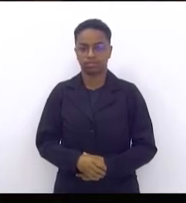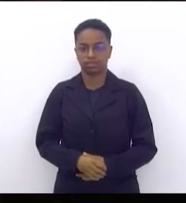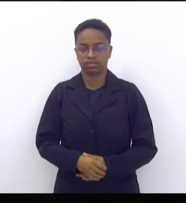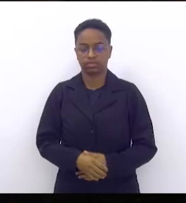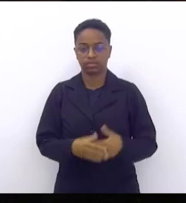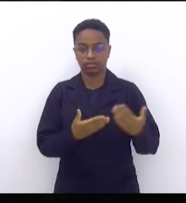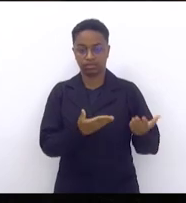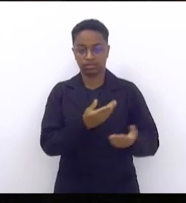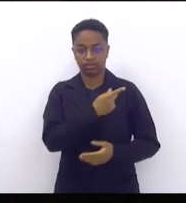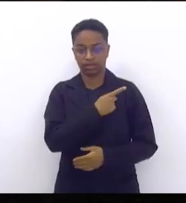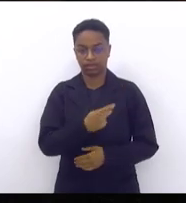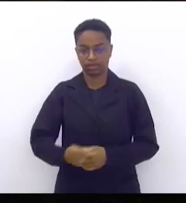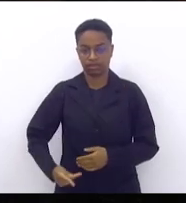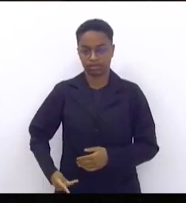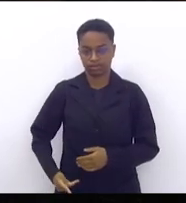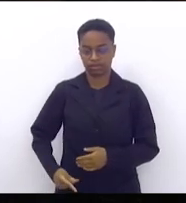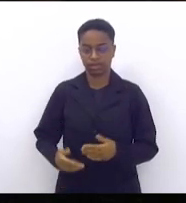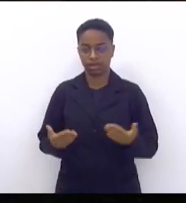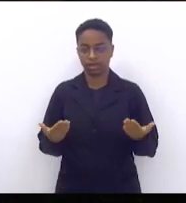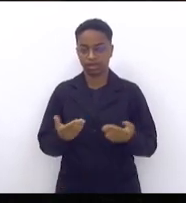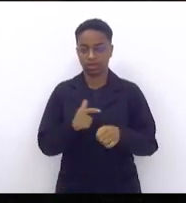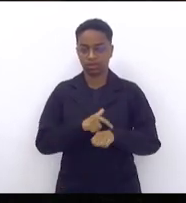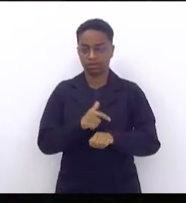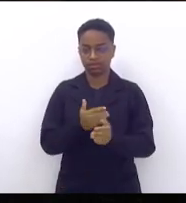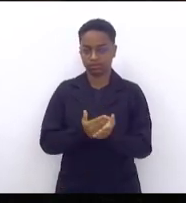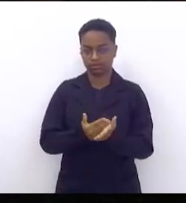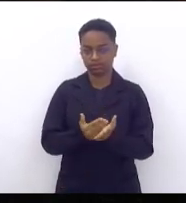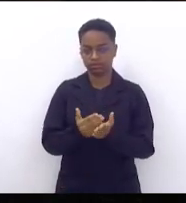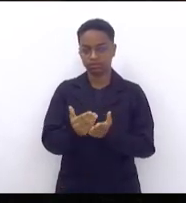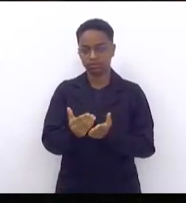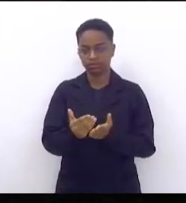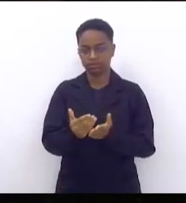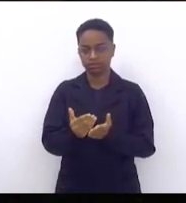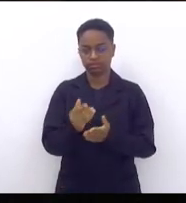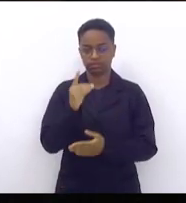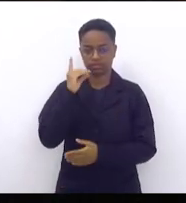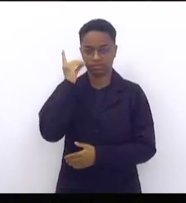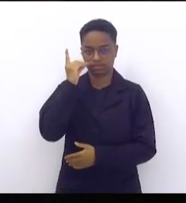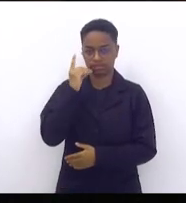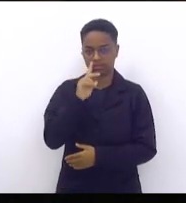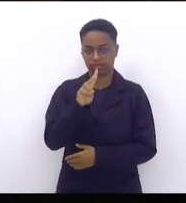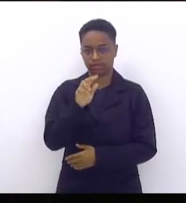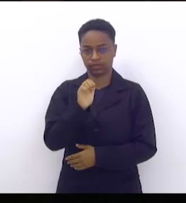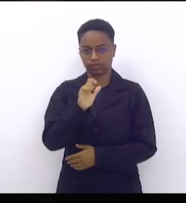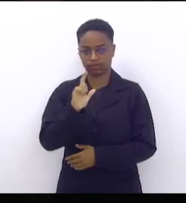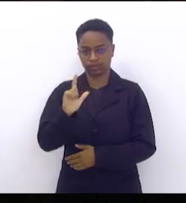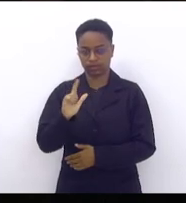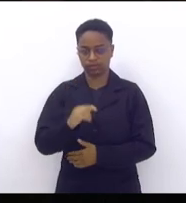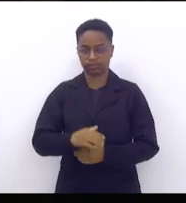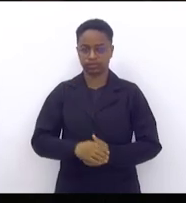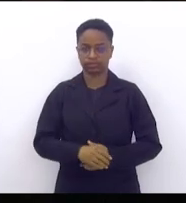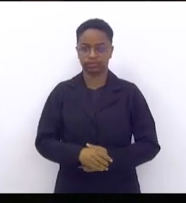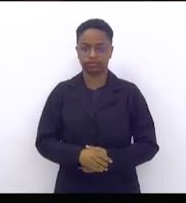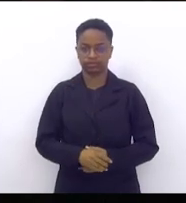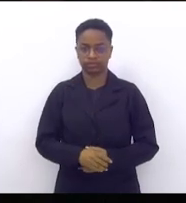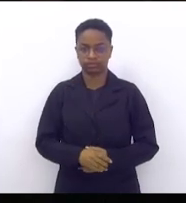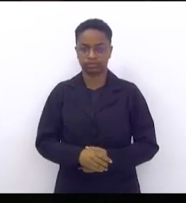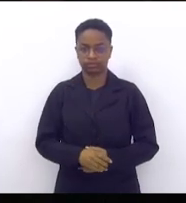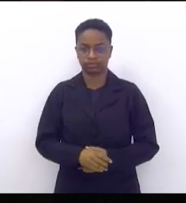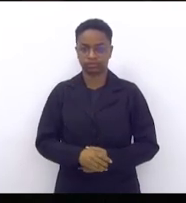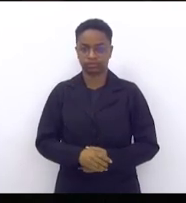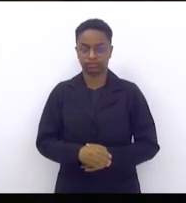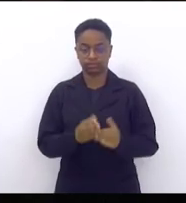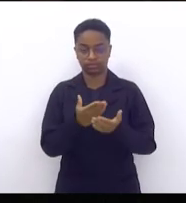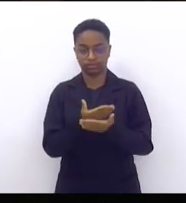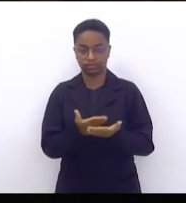Senhor presidente do expediente inicial, deputado Valdaceasa, senhoras